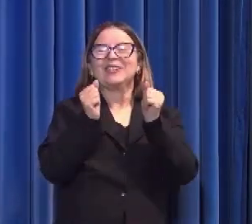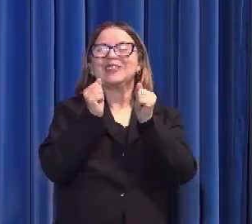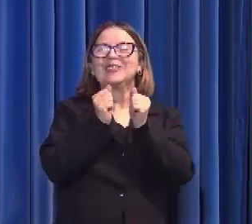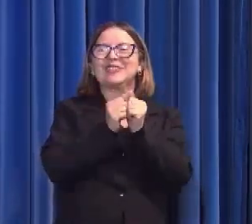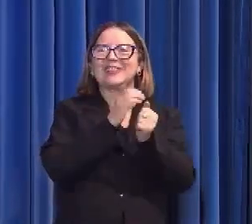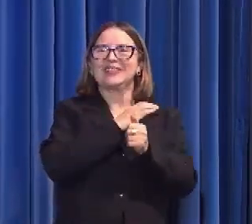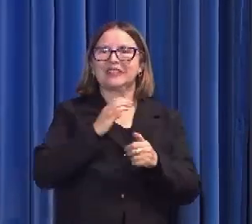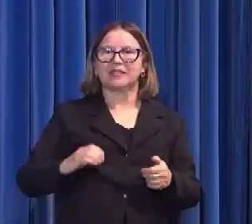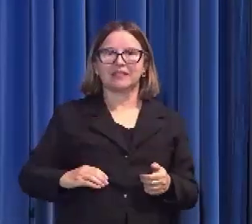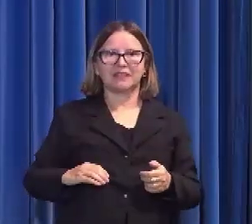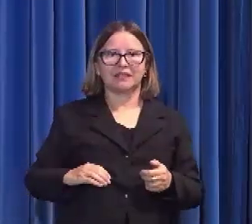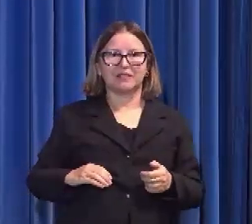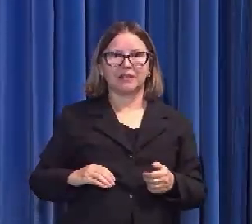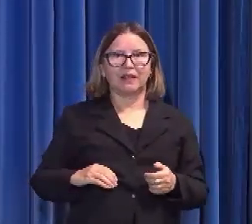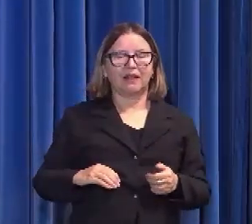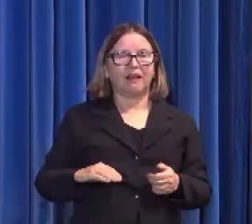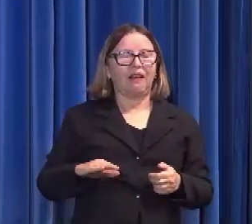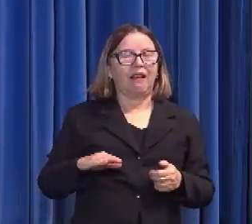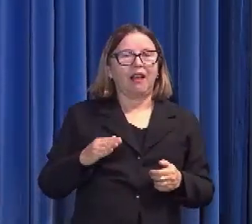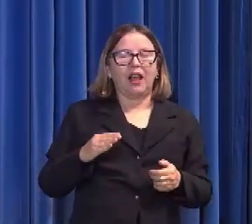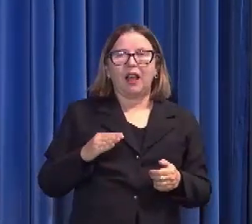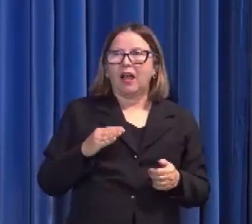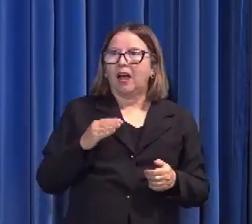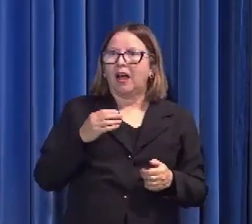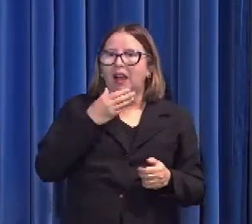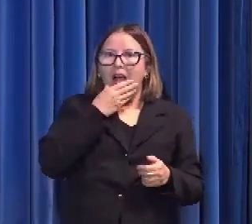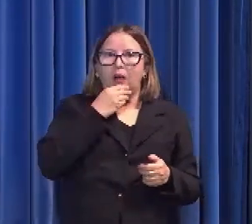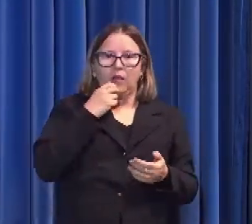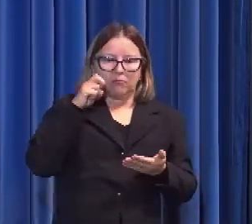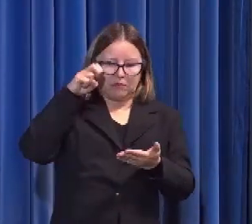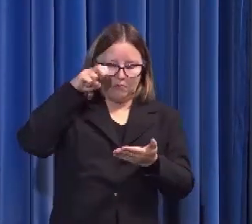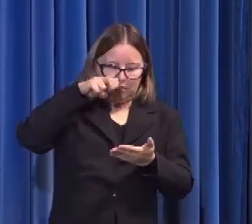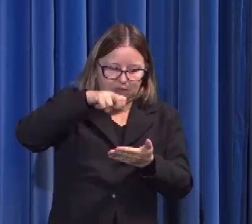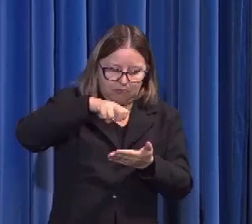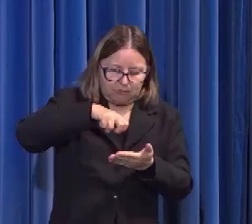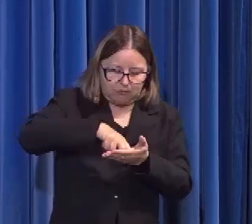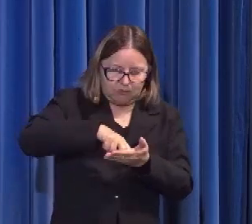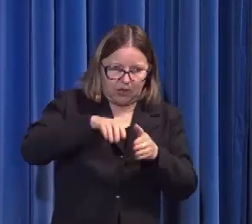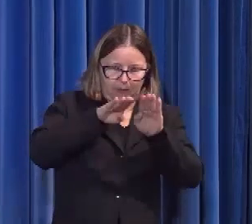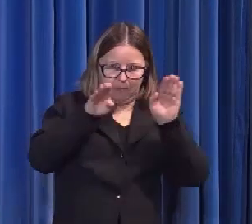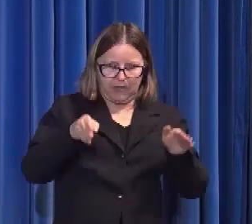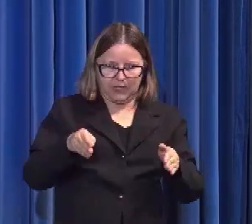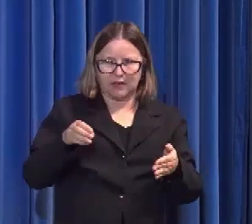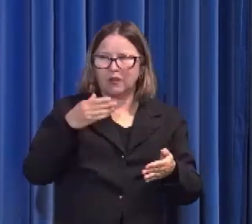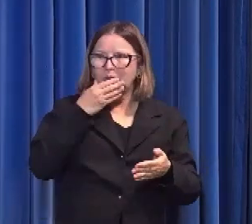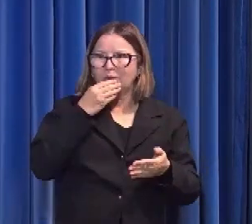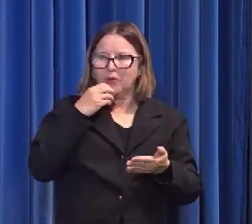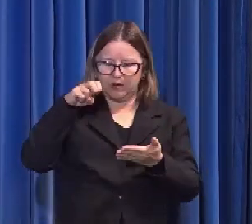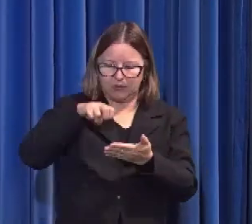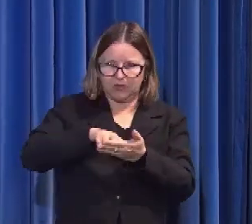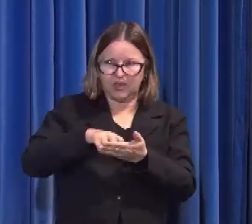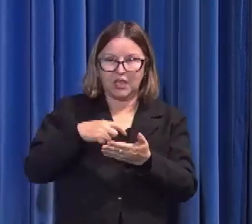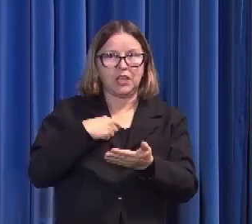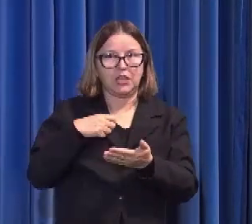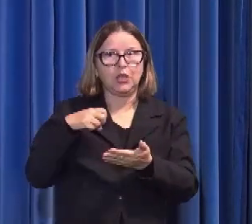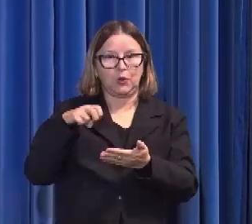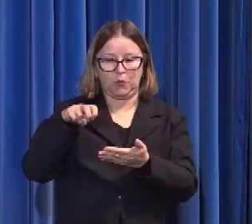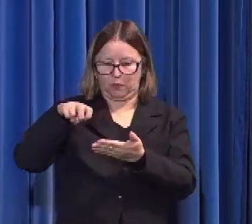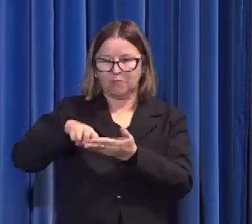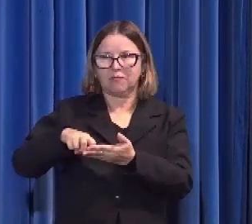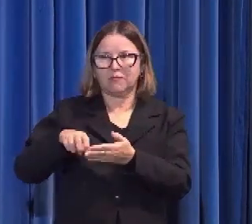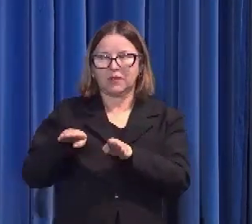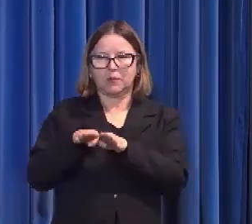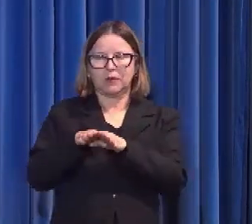não teve sobremesa o homem ajoelhou-se ao pé da mesa e eu ajudo aí com ele